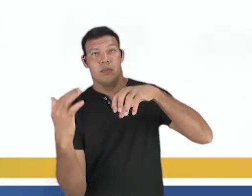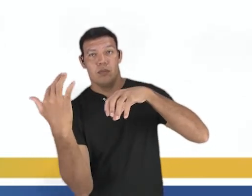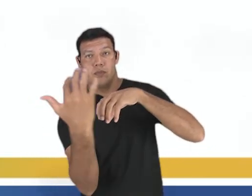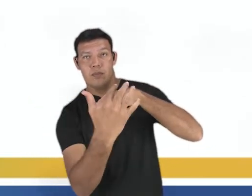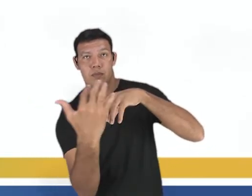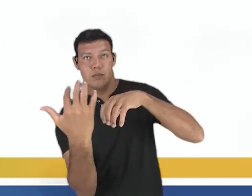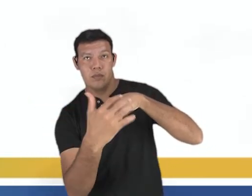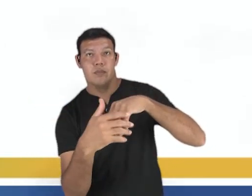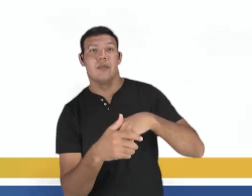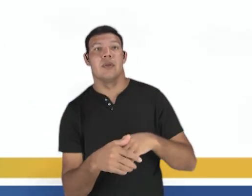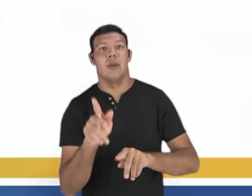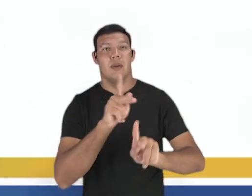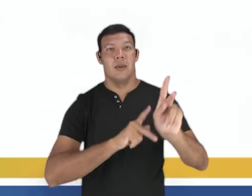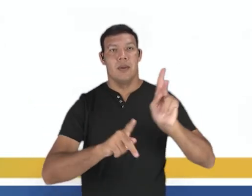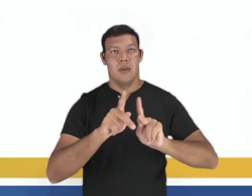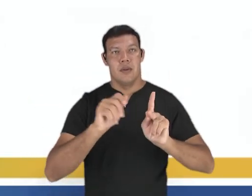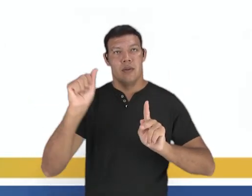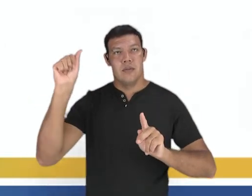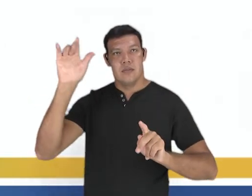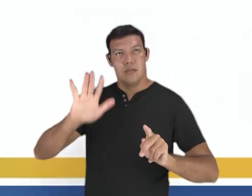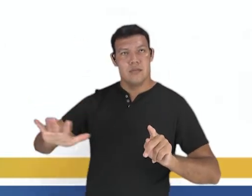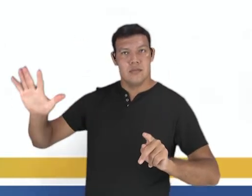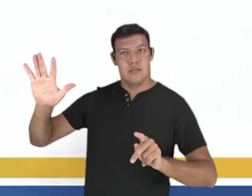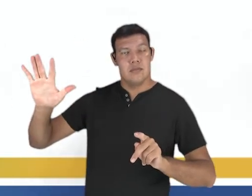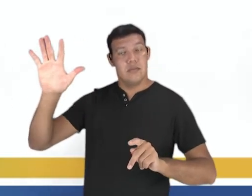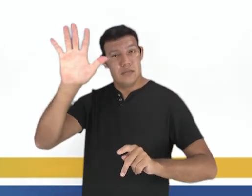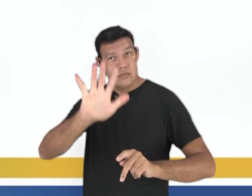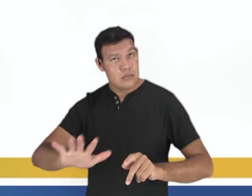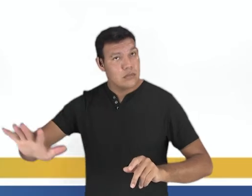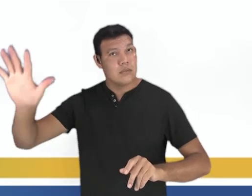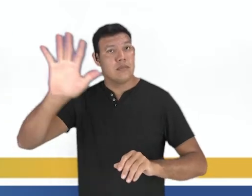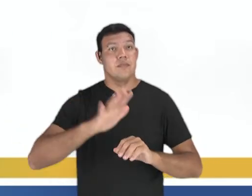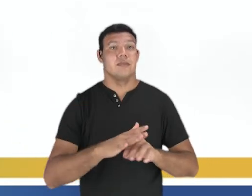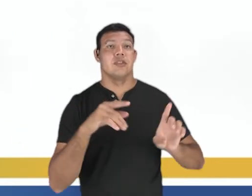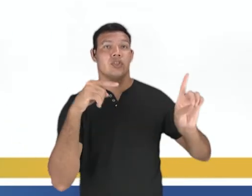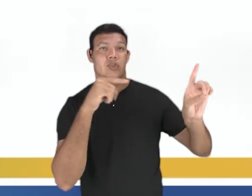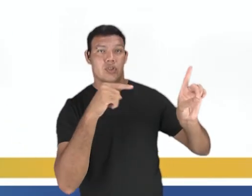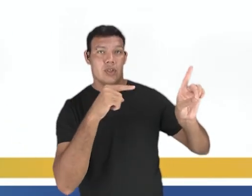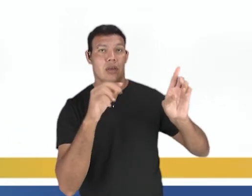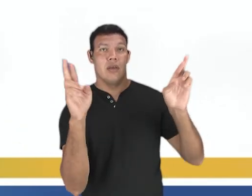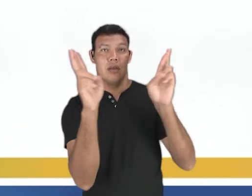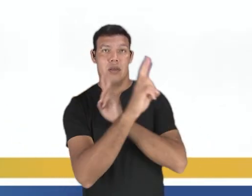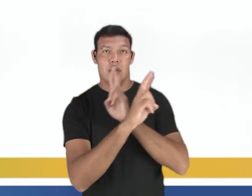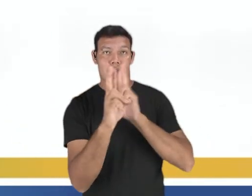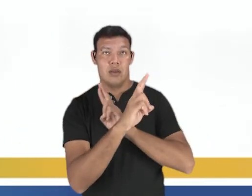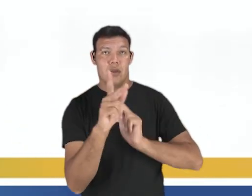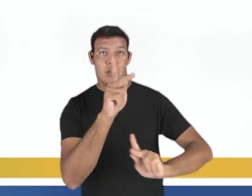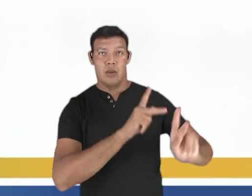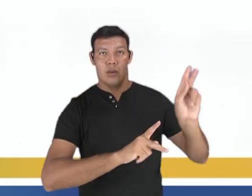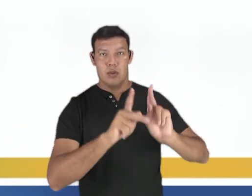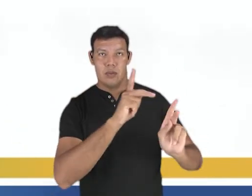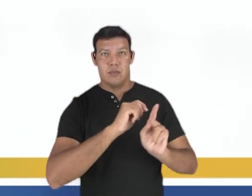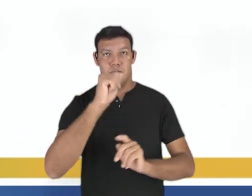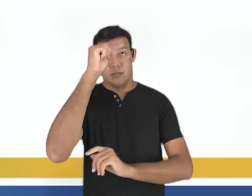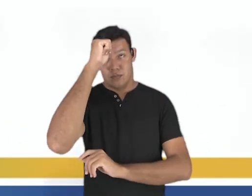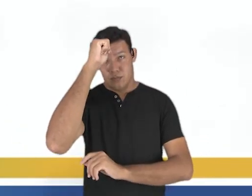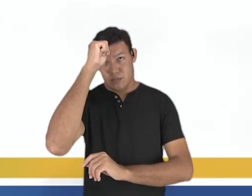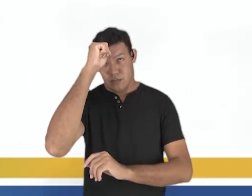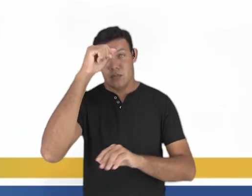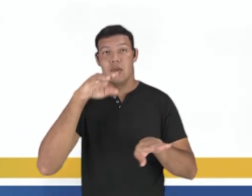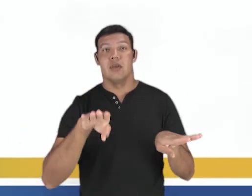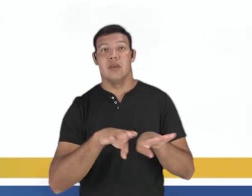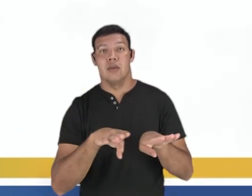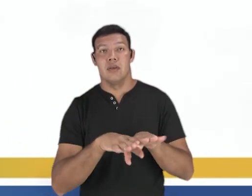povos asiáticos do Oriente Médio e aos povos chineses de maneira geral. Letra D, em relação aos